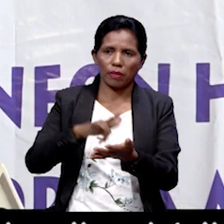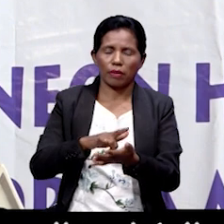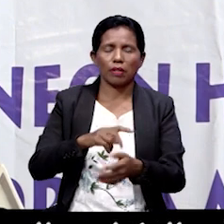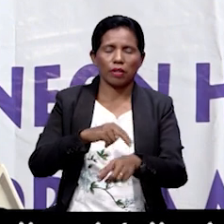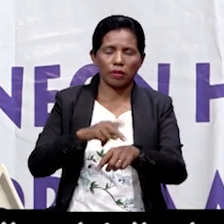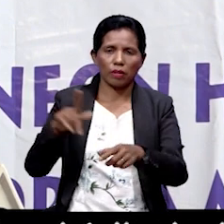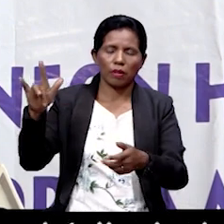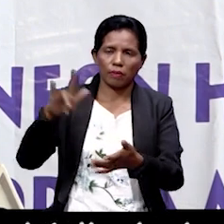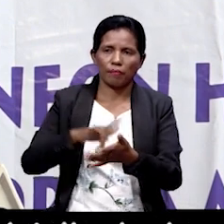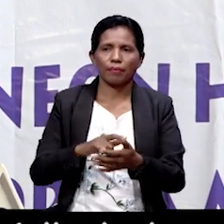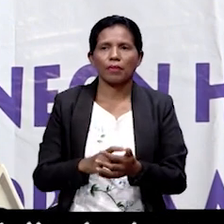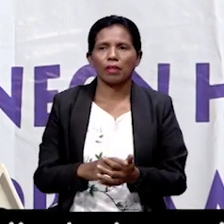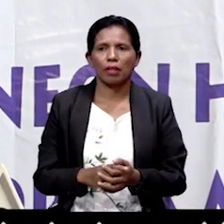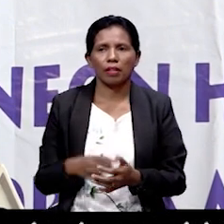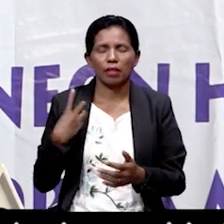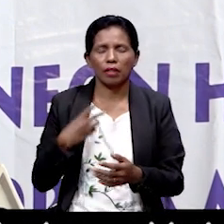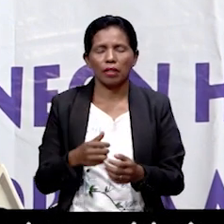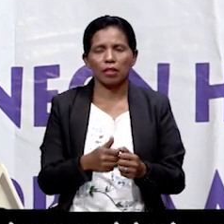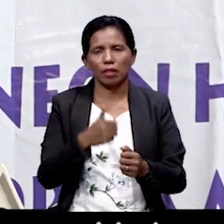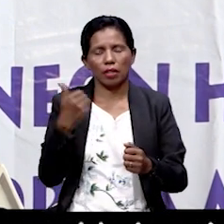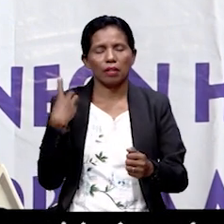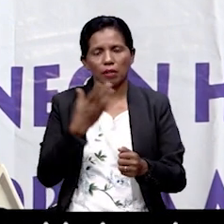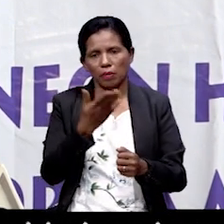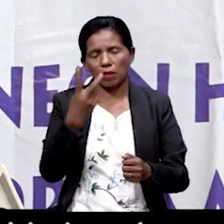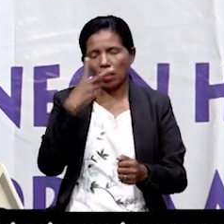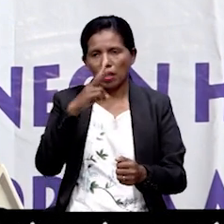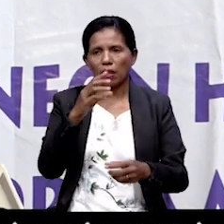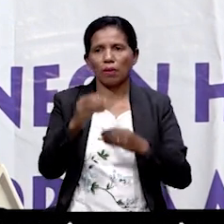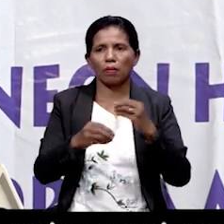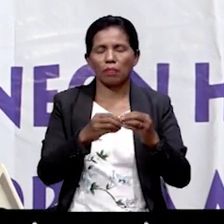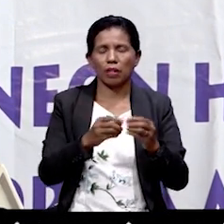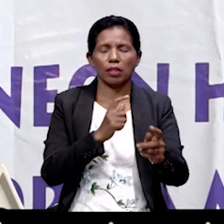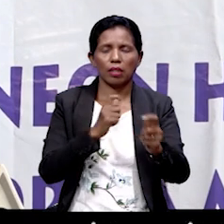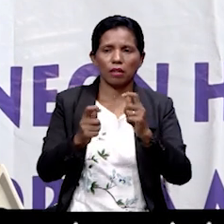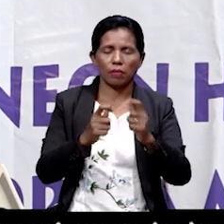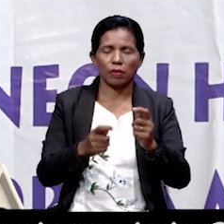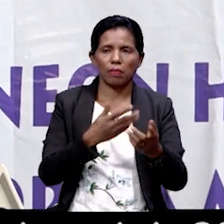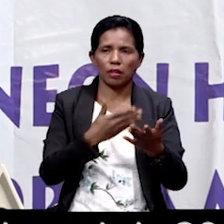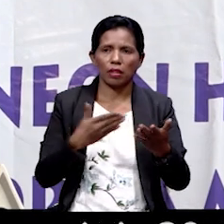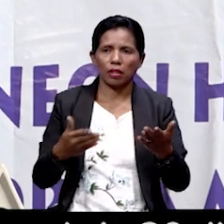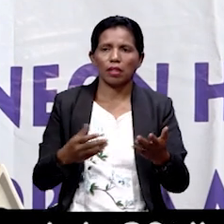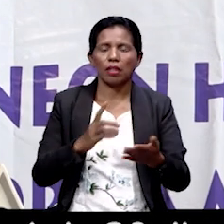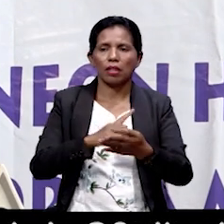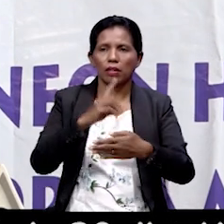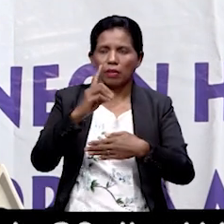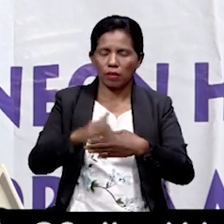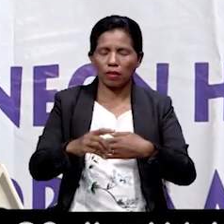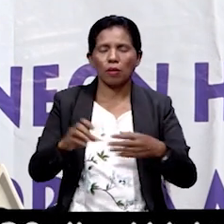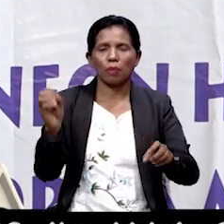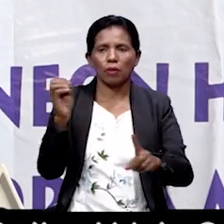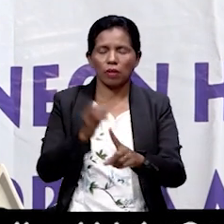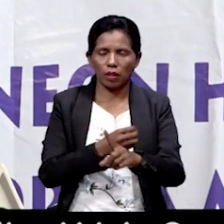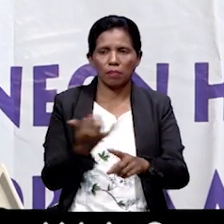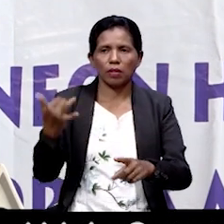Airlines. Eu nem mas bacelo maka itu bacerare kono ba transportação de produtos. Ele não desenvolve a oportunidade de ser bem